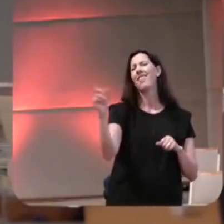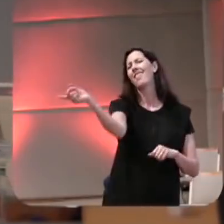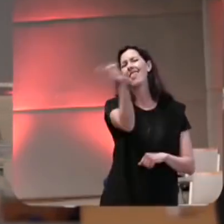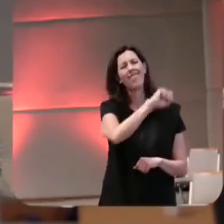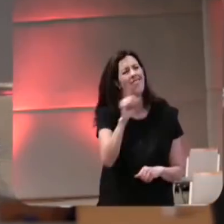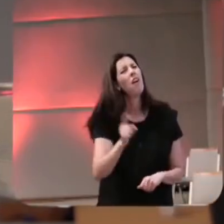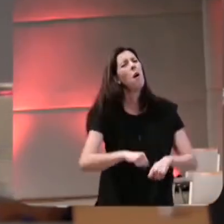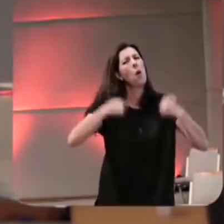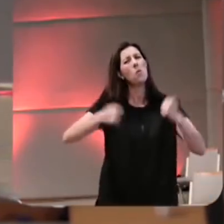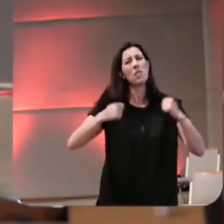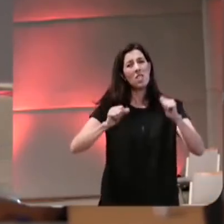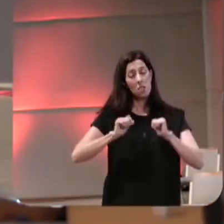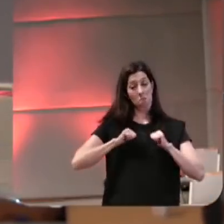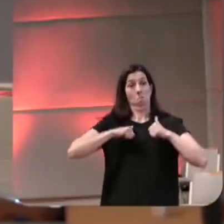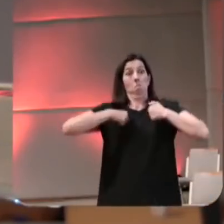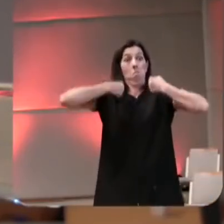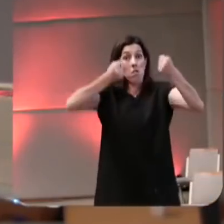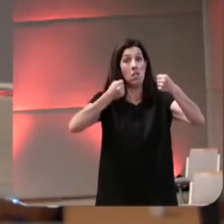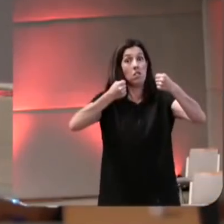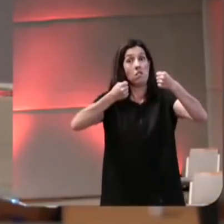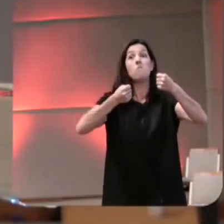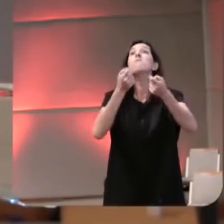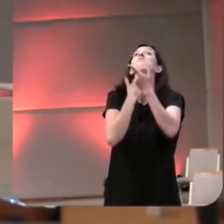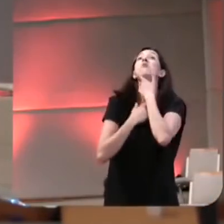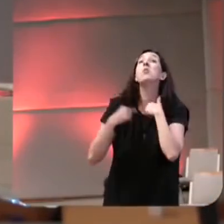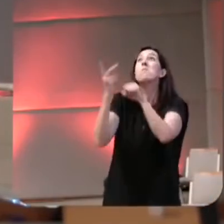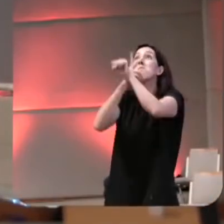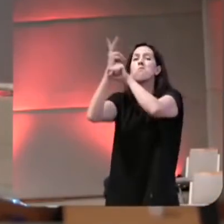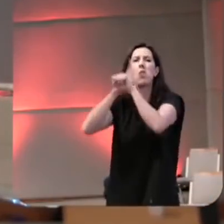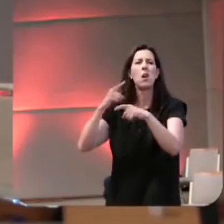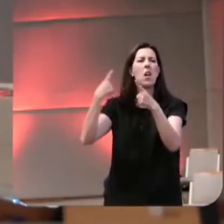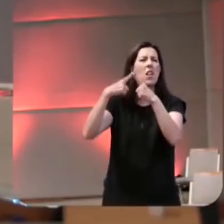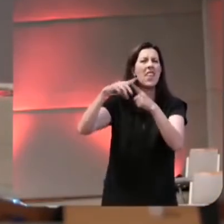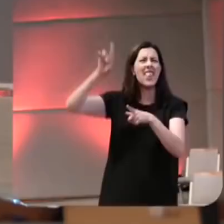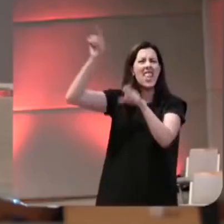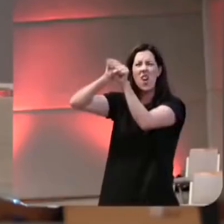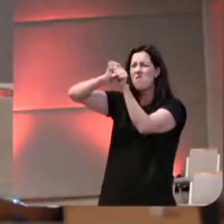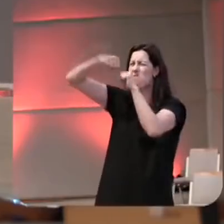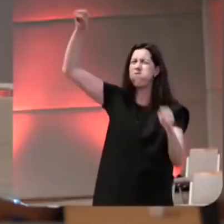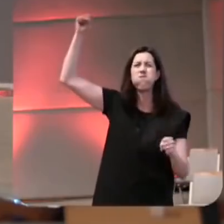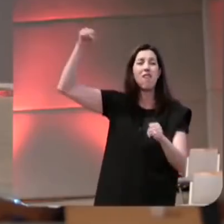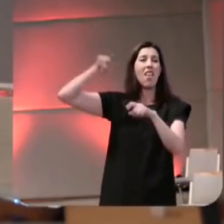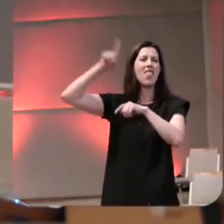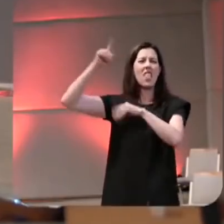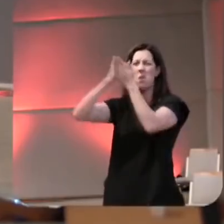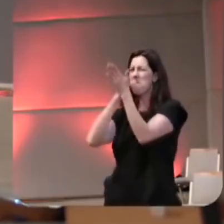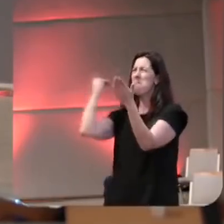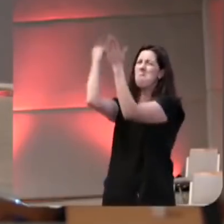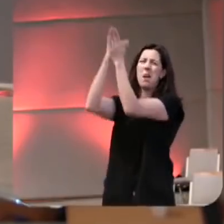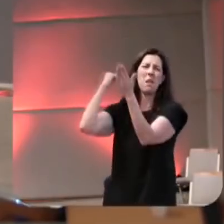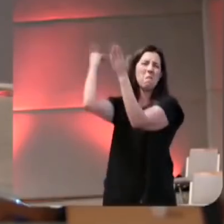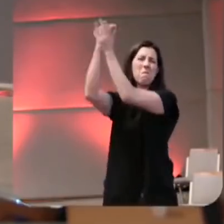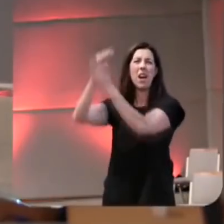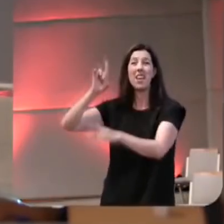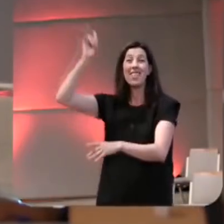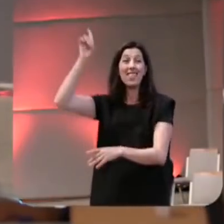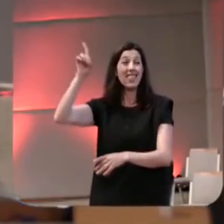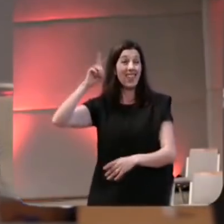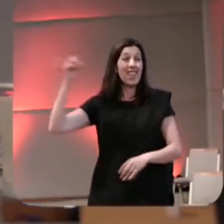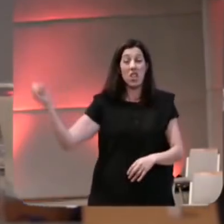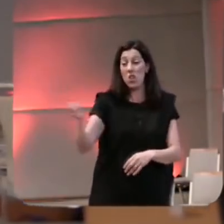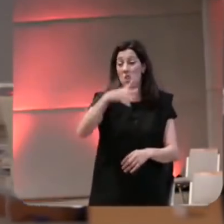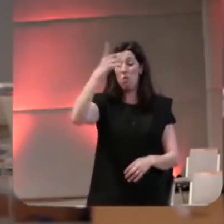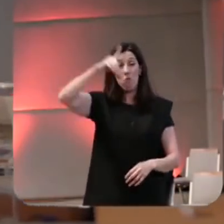porque Deus é infinito e inesgotável. Ele tem novos dons do Espírito, Ele